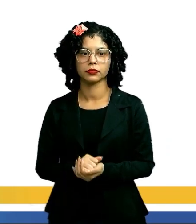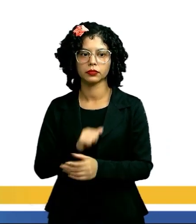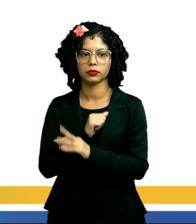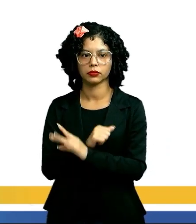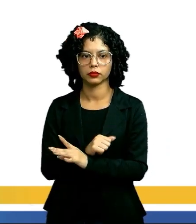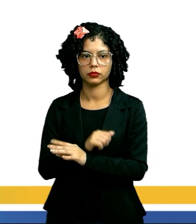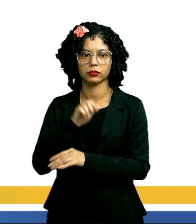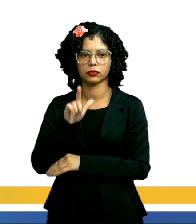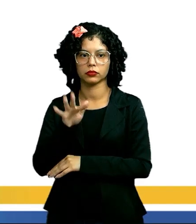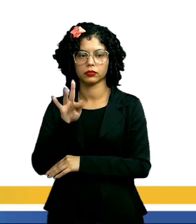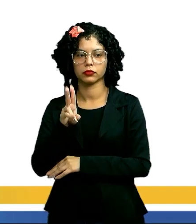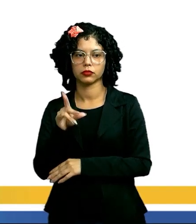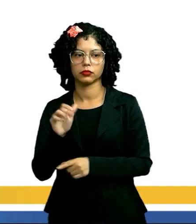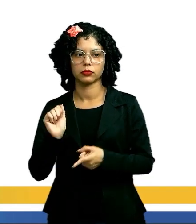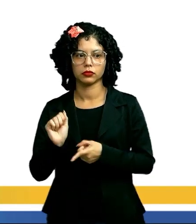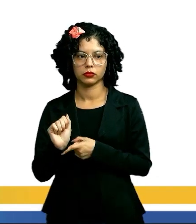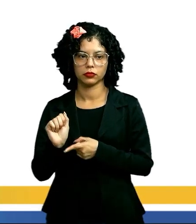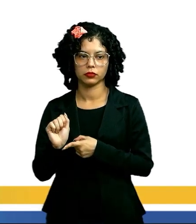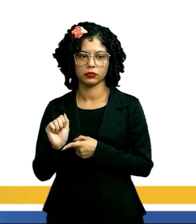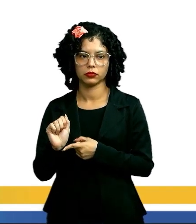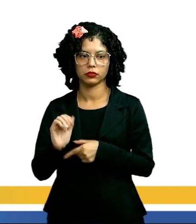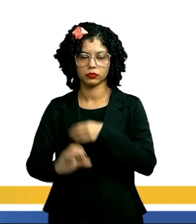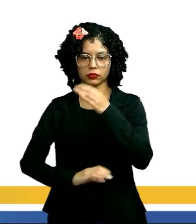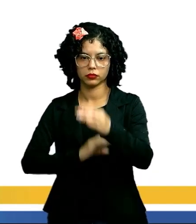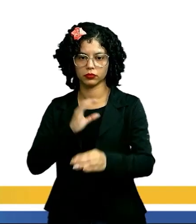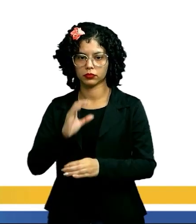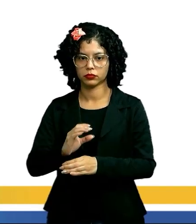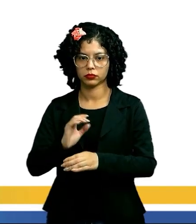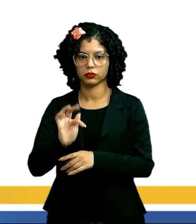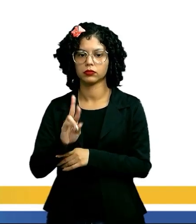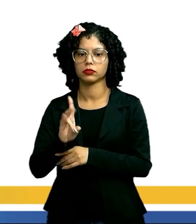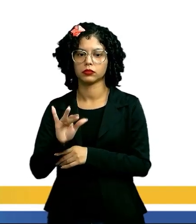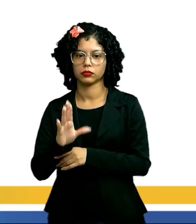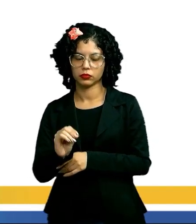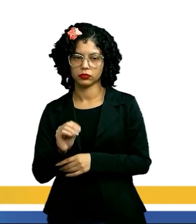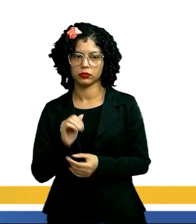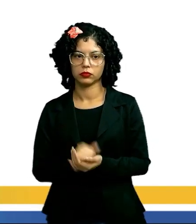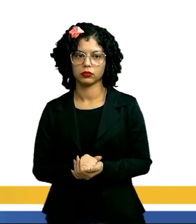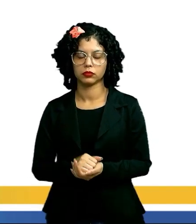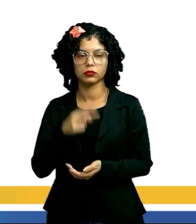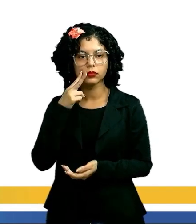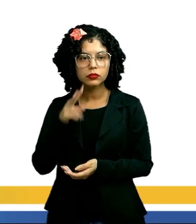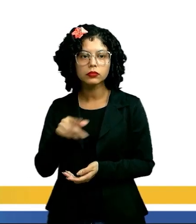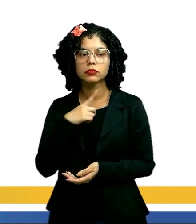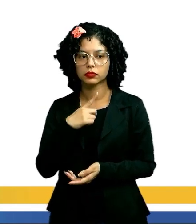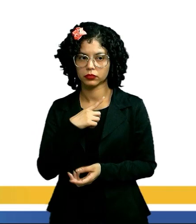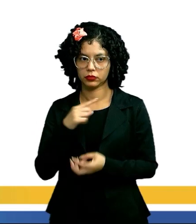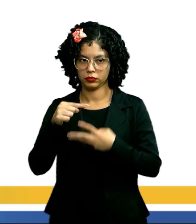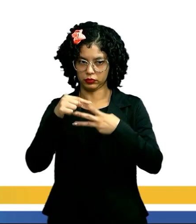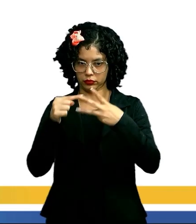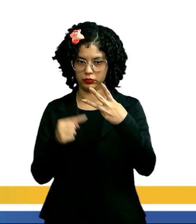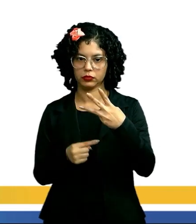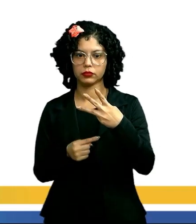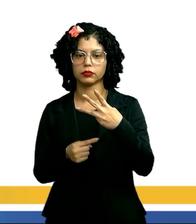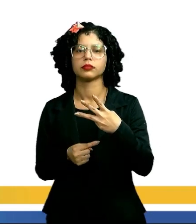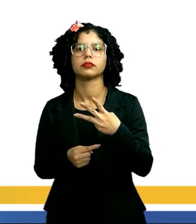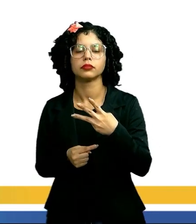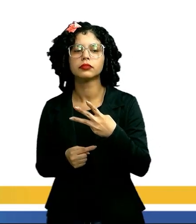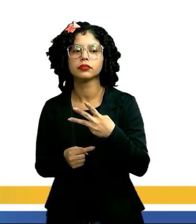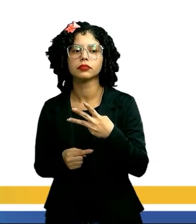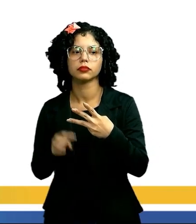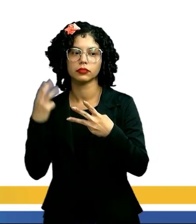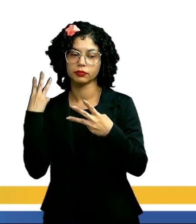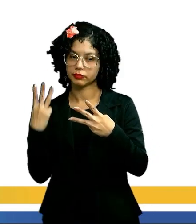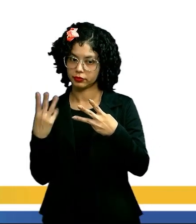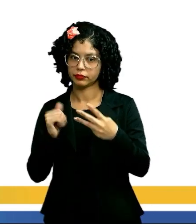ácido fólico? Letra A, apenas um ciclo aromático. Olha, pessoal, nossa molécula tem ali, ó, 3 ciclos, né, aromáticos,